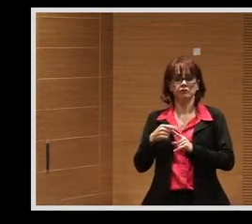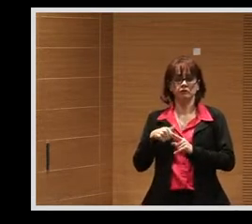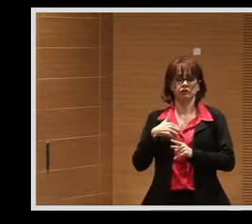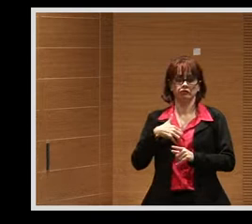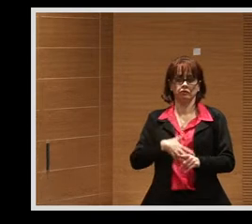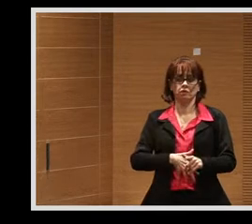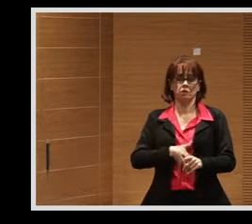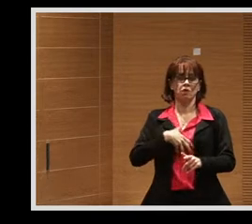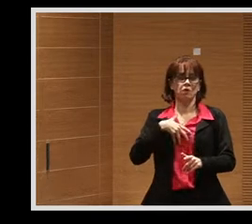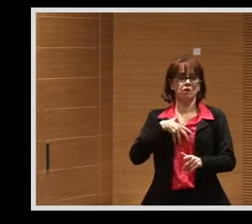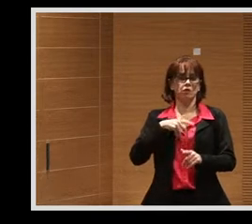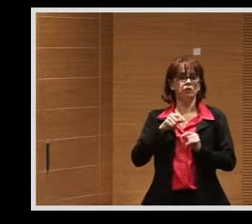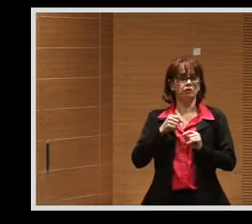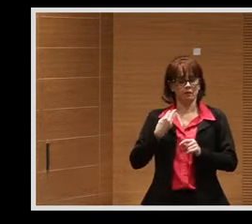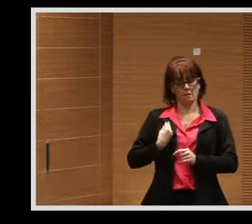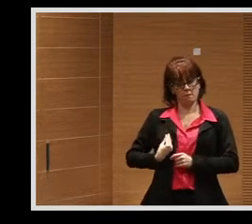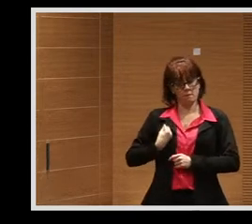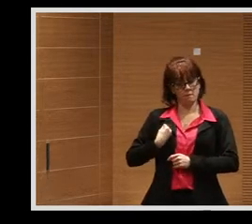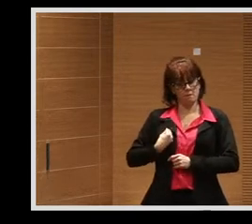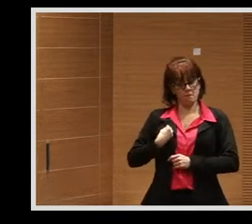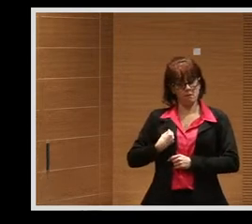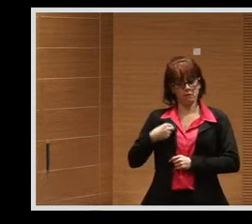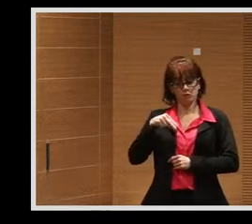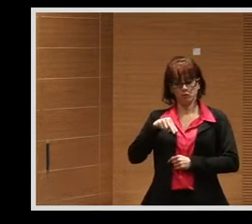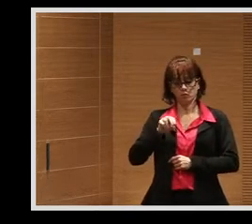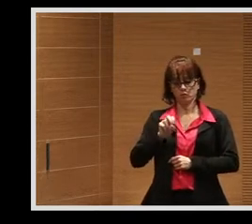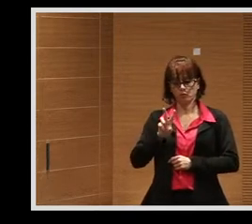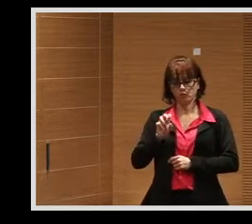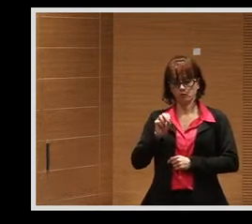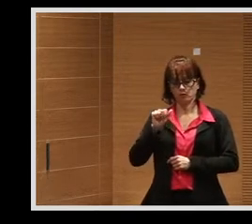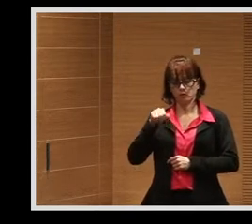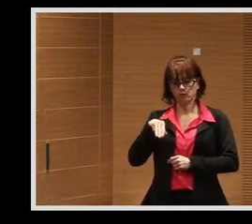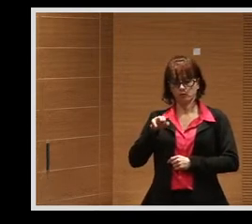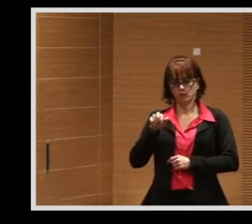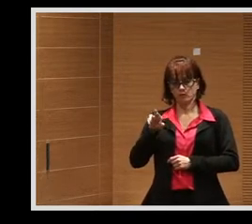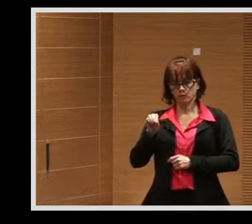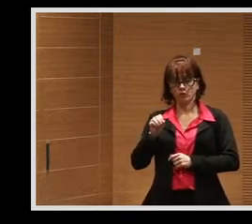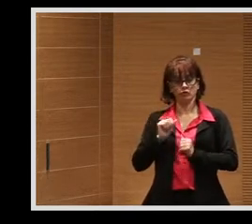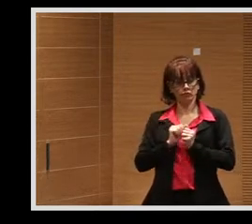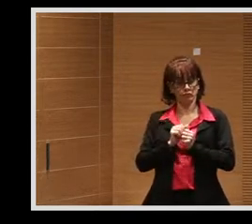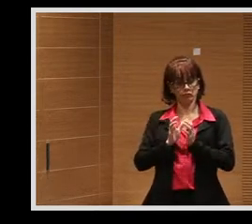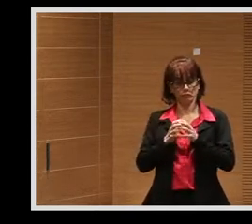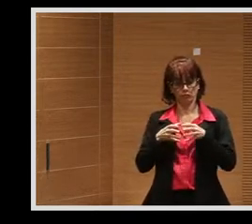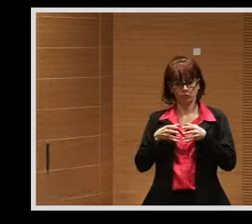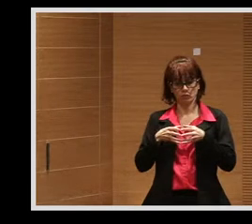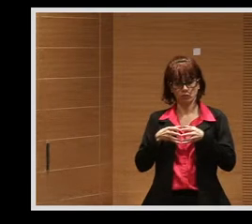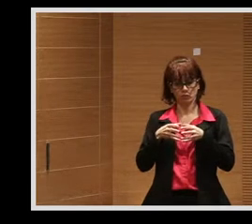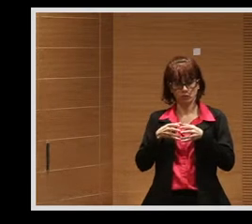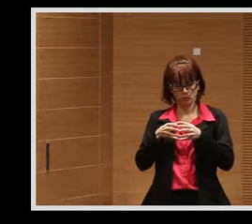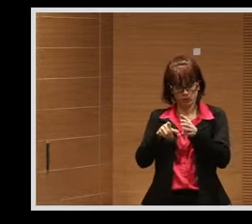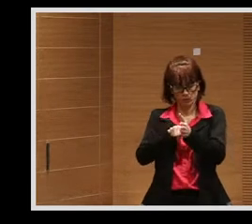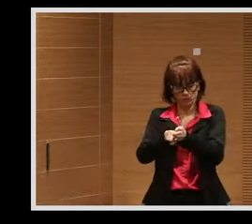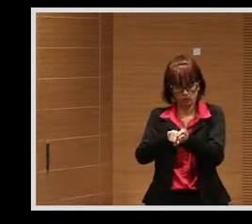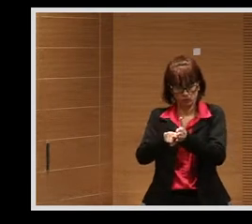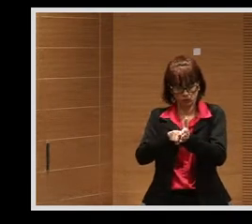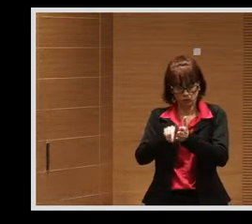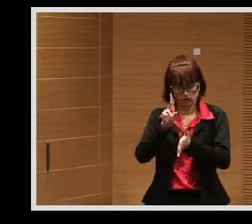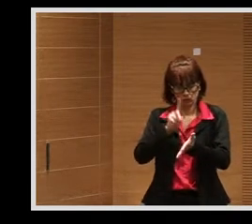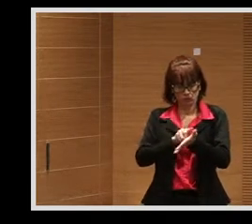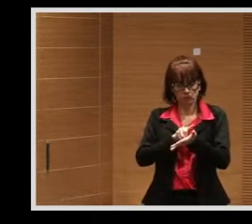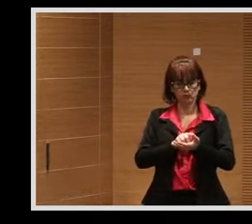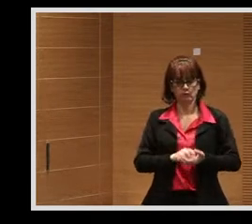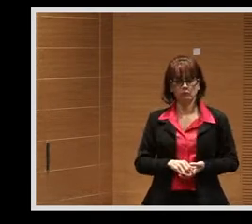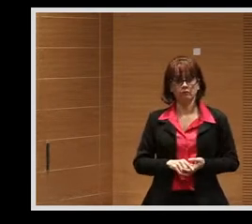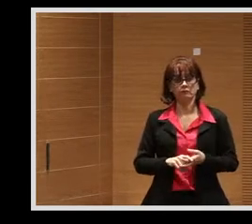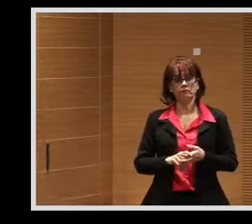o grande orgulho de participar em Novo Hamburgo de um dos grupos da pesquisa original, né, que é uma tecnologia que a